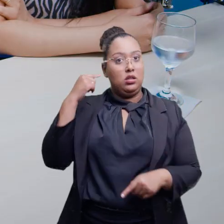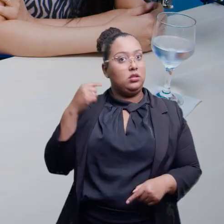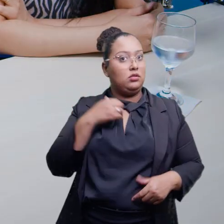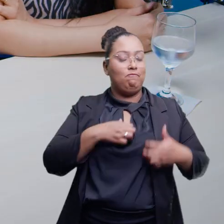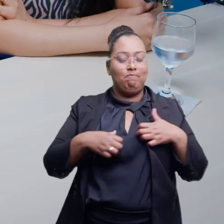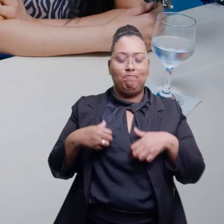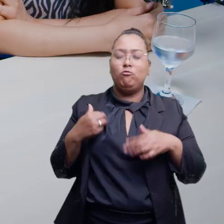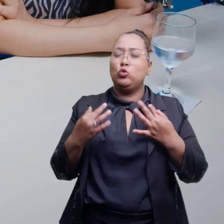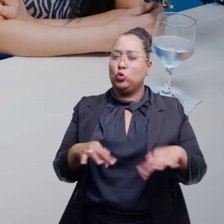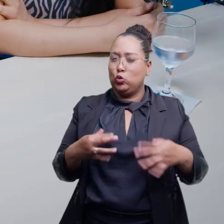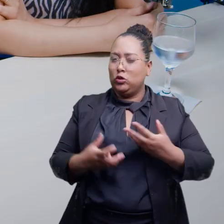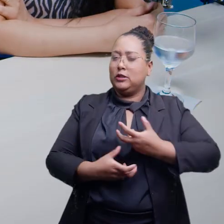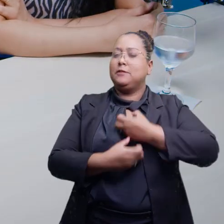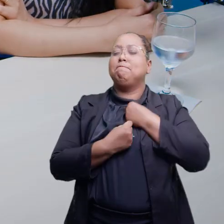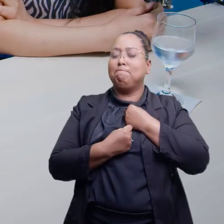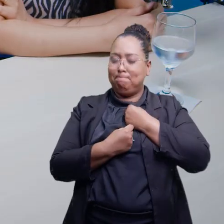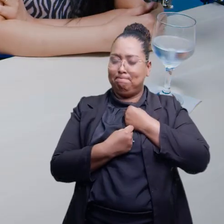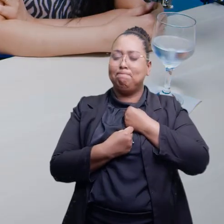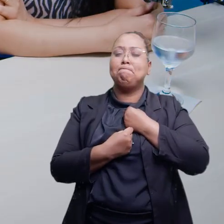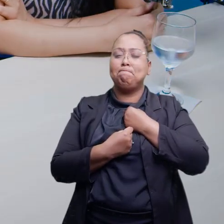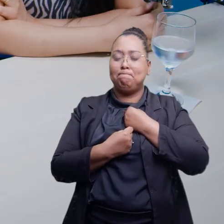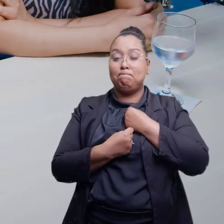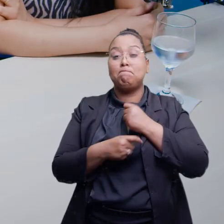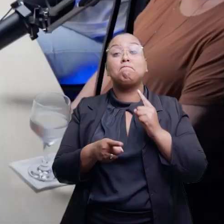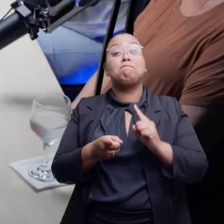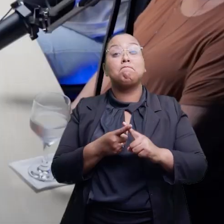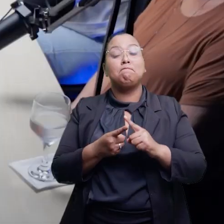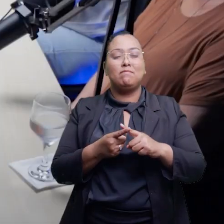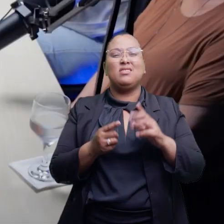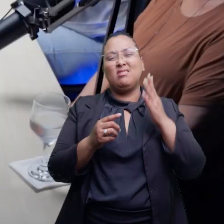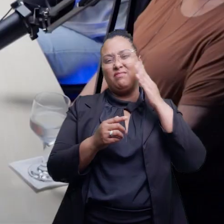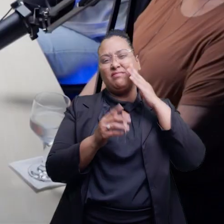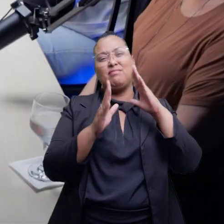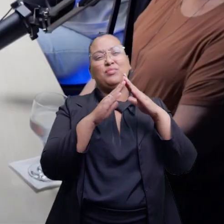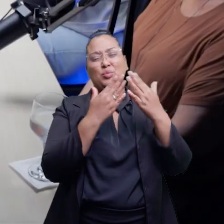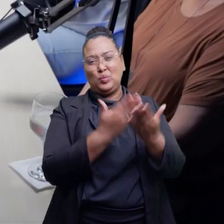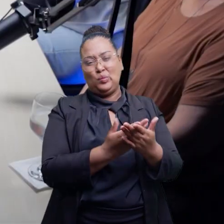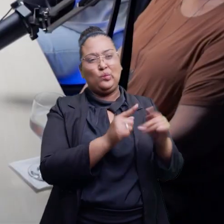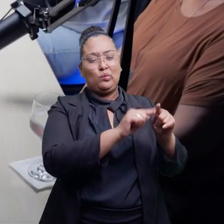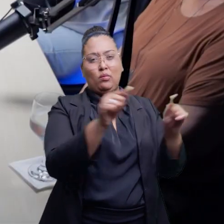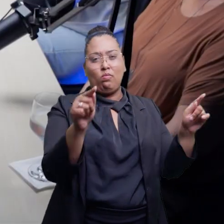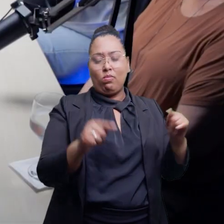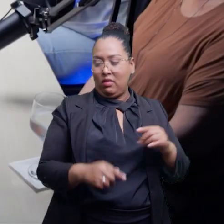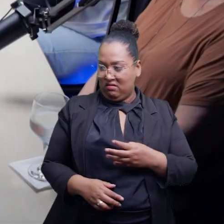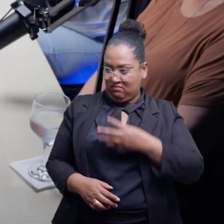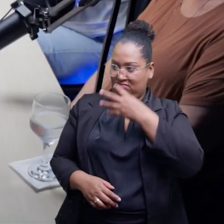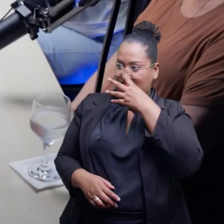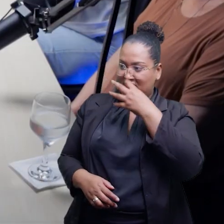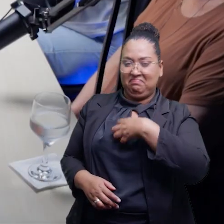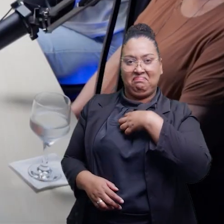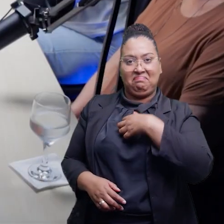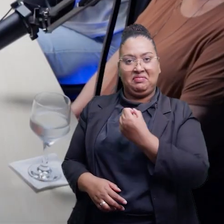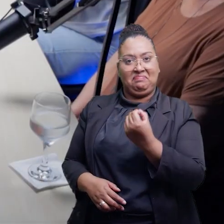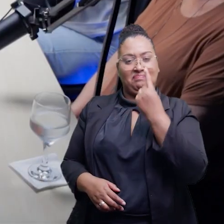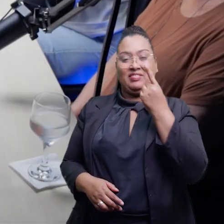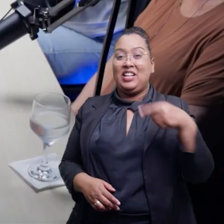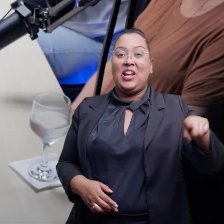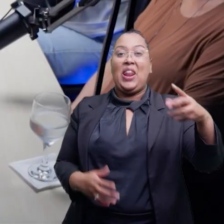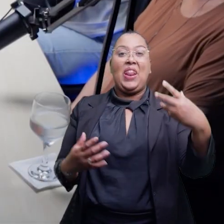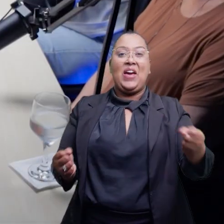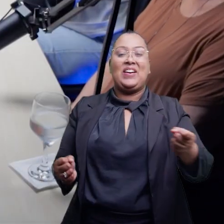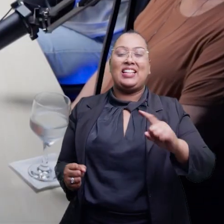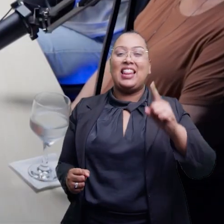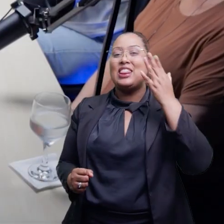início não era, né? Era uma coisa que doía um pouquinho, porque, querendo ou não, em escolas não é tão aceito ainda tanto